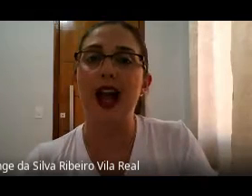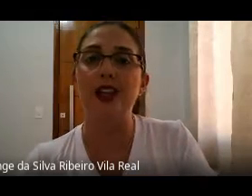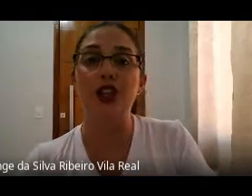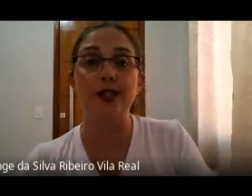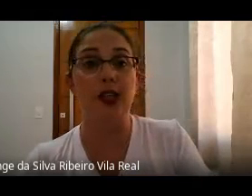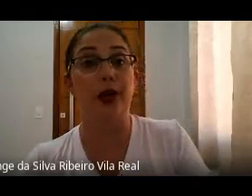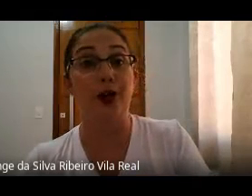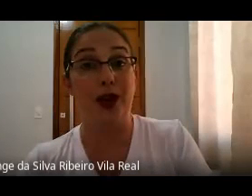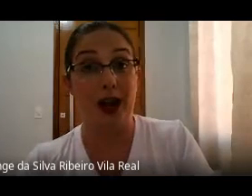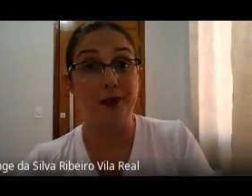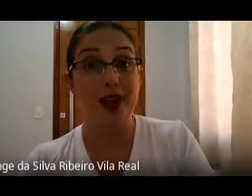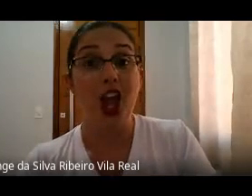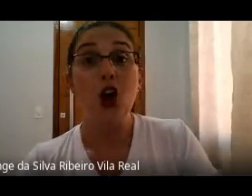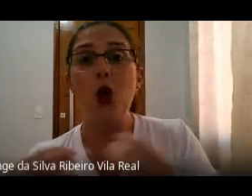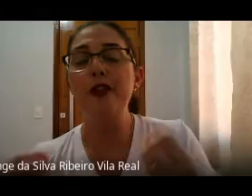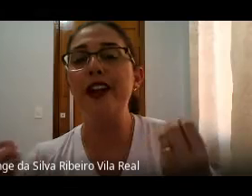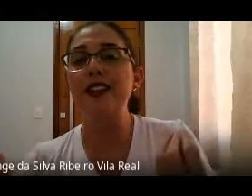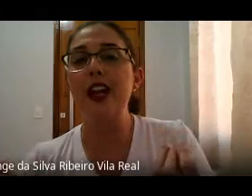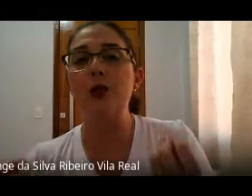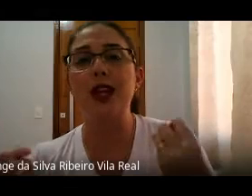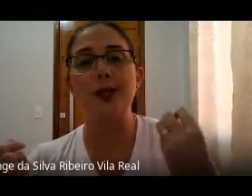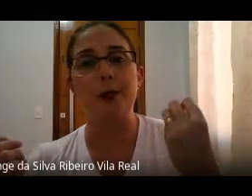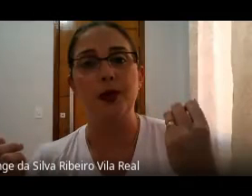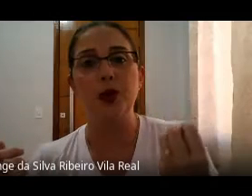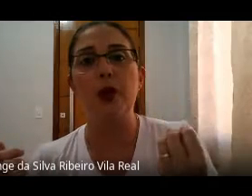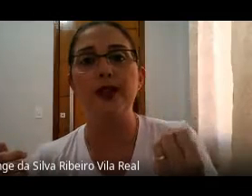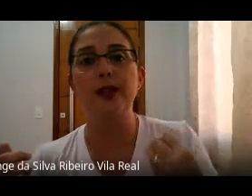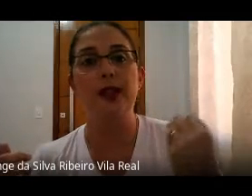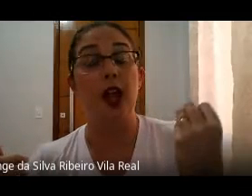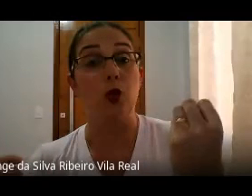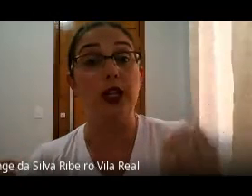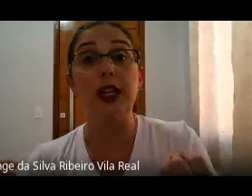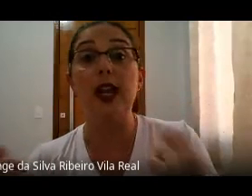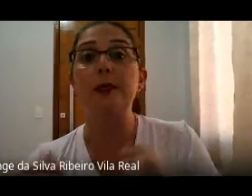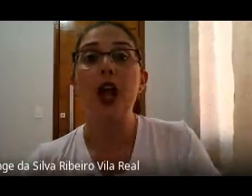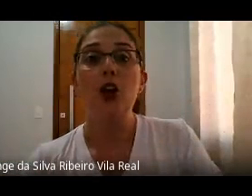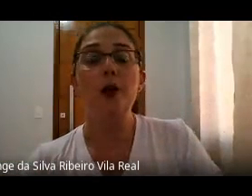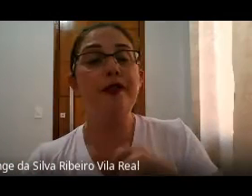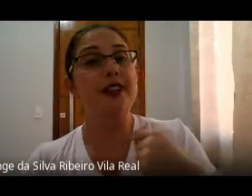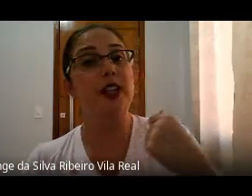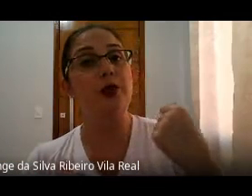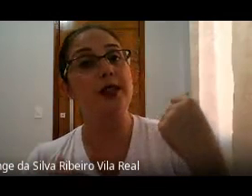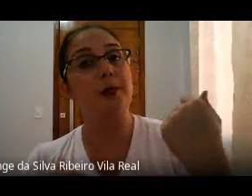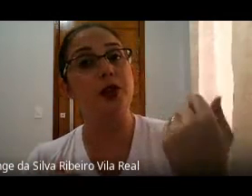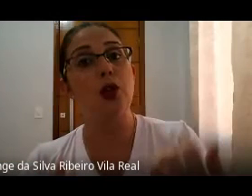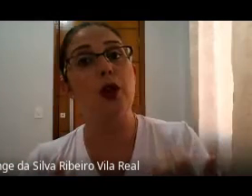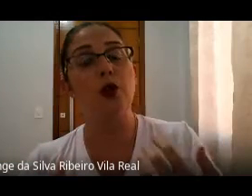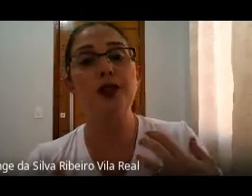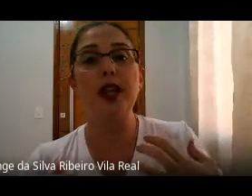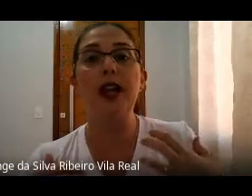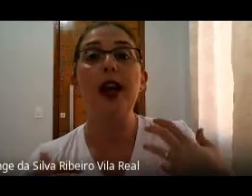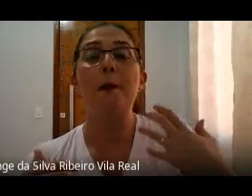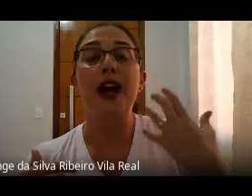numa sala de ensino regular? Como fazer com que essa pessoa se sinta acolhida? Como fazer com que essa